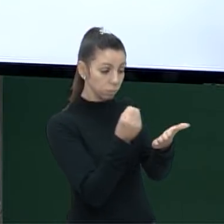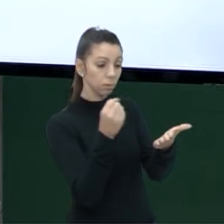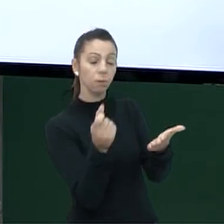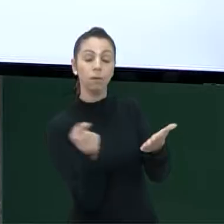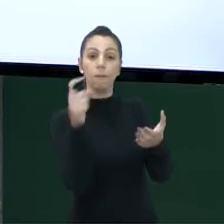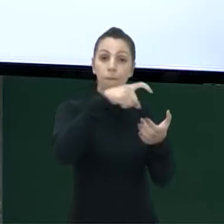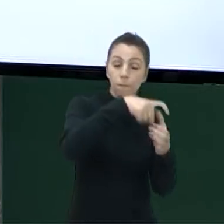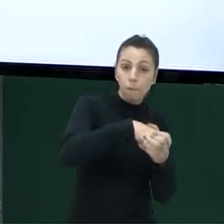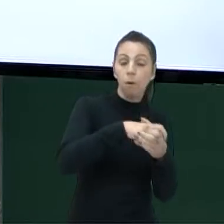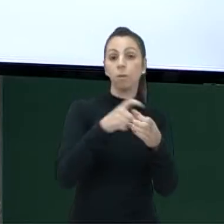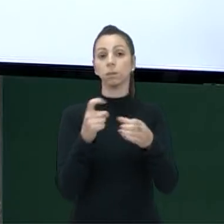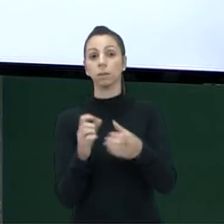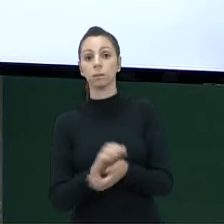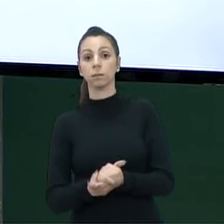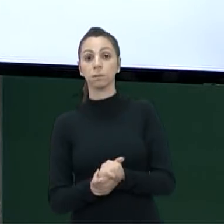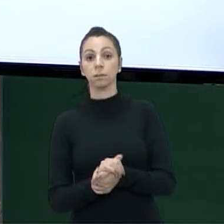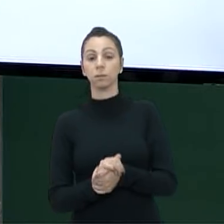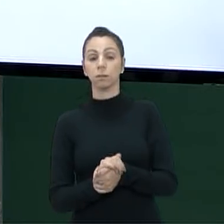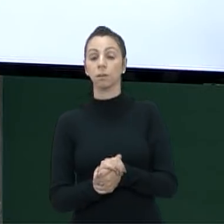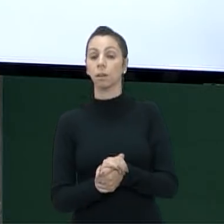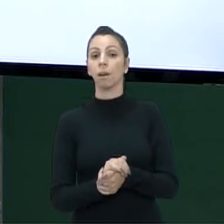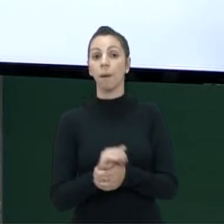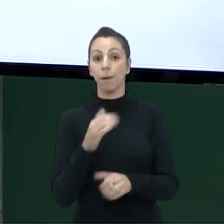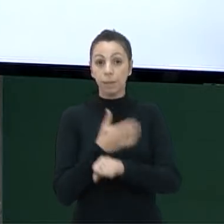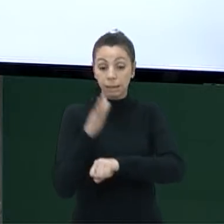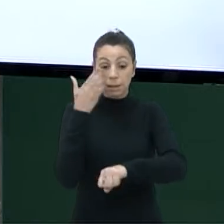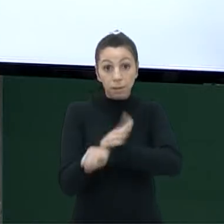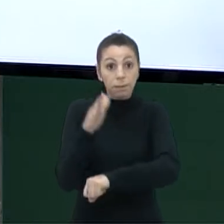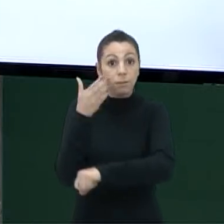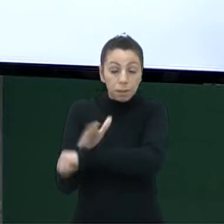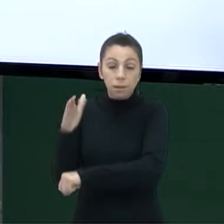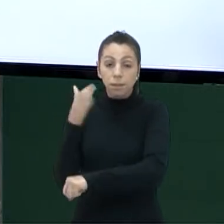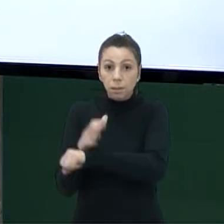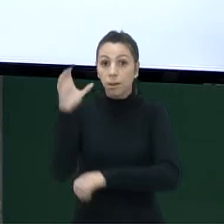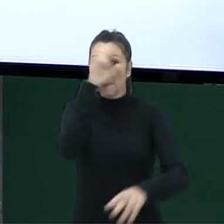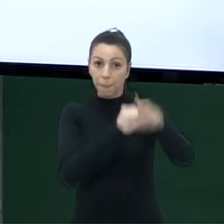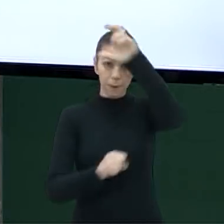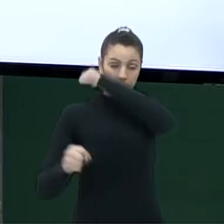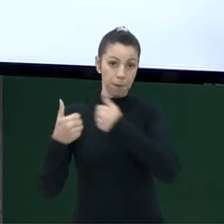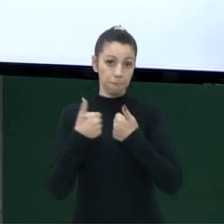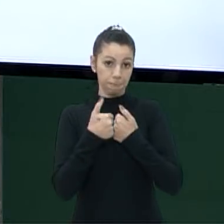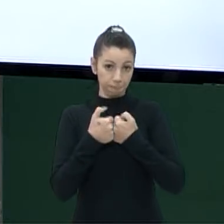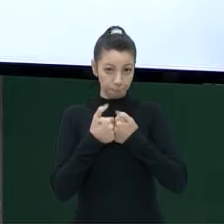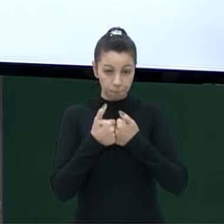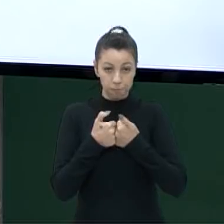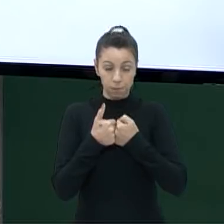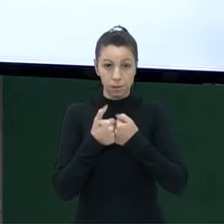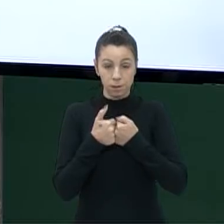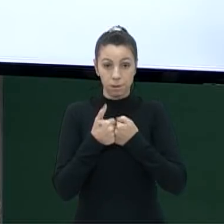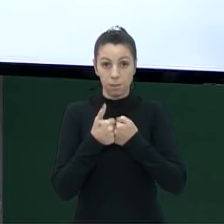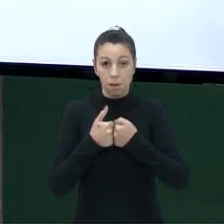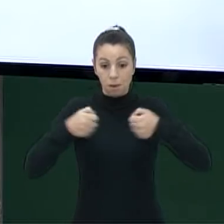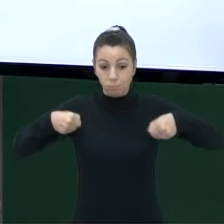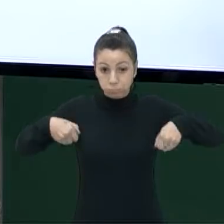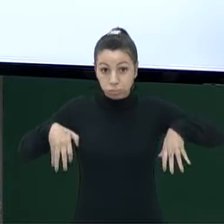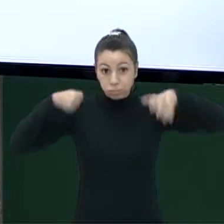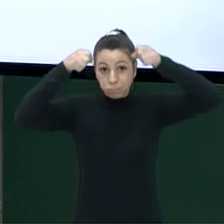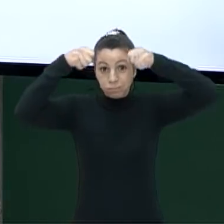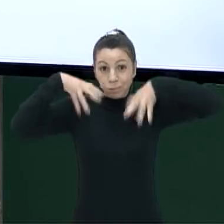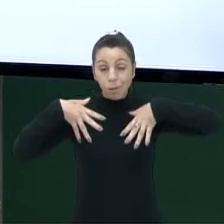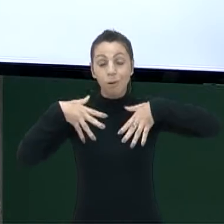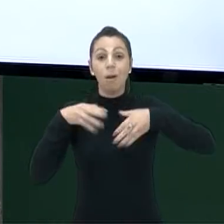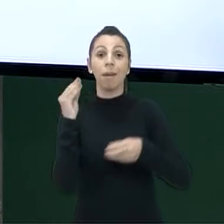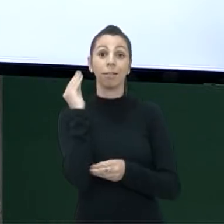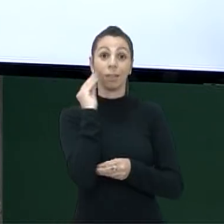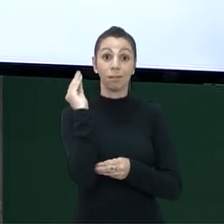refaçam os cálculos, que é assim que a gente aprende física, hein? É com suor, borrando lá o caderno, fazendo de novo os cálculos,